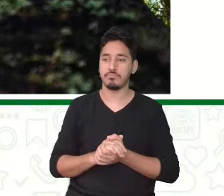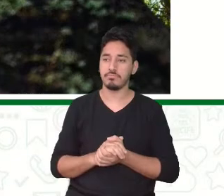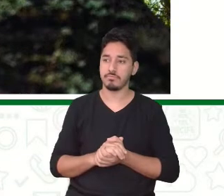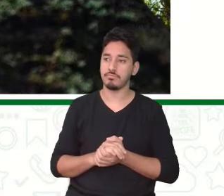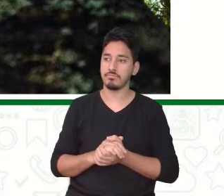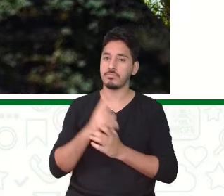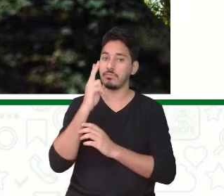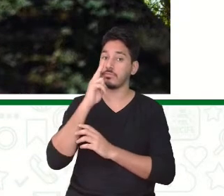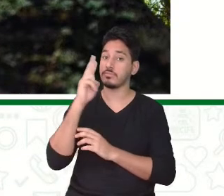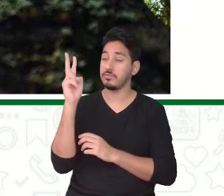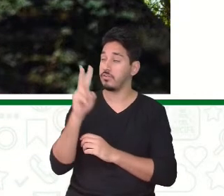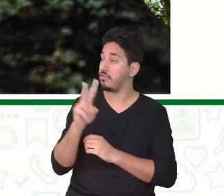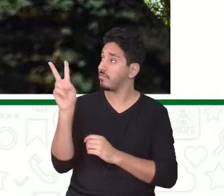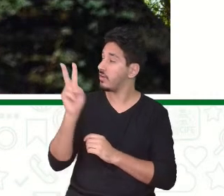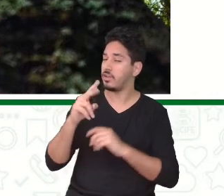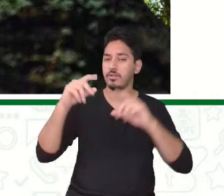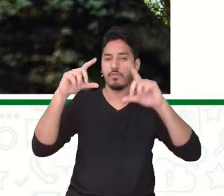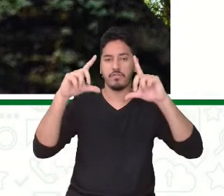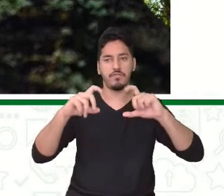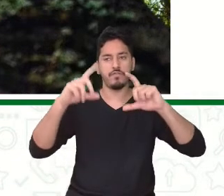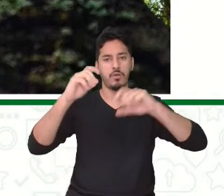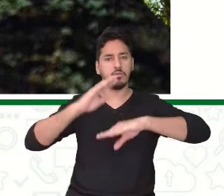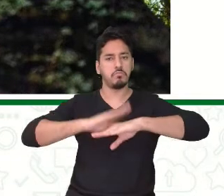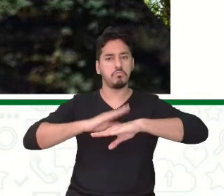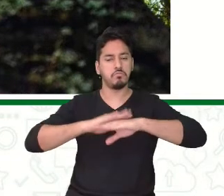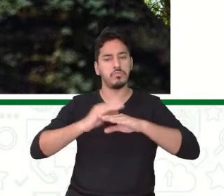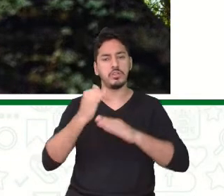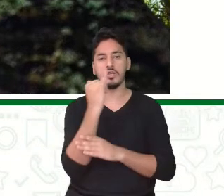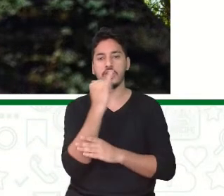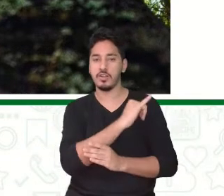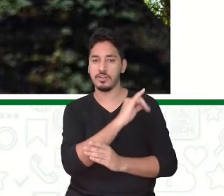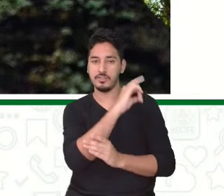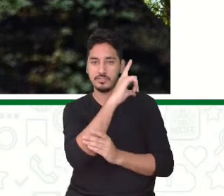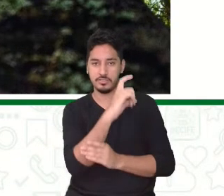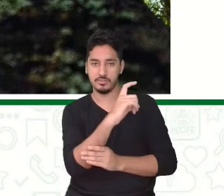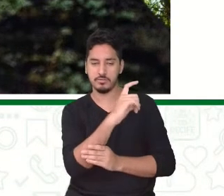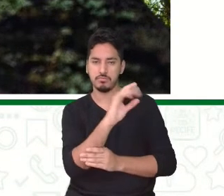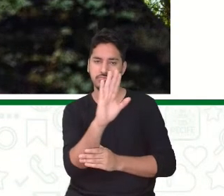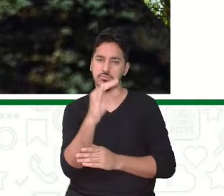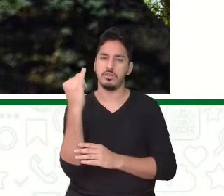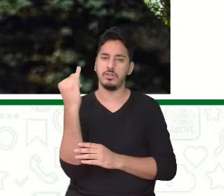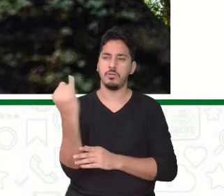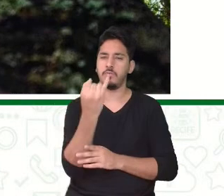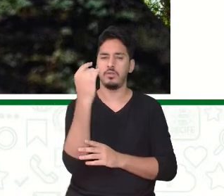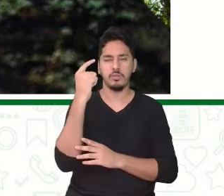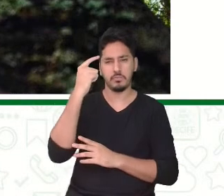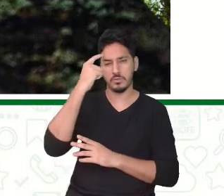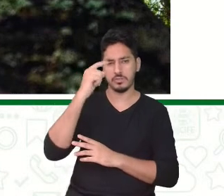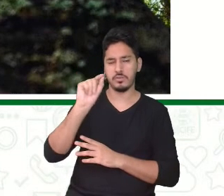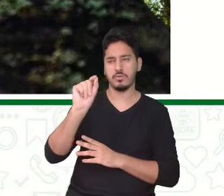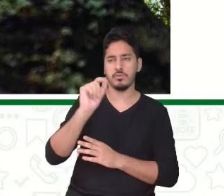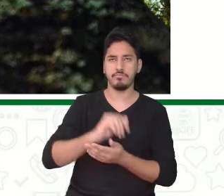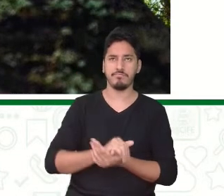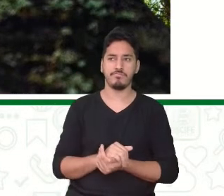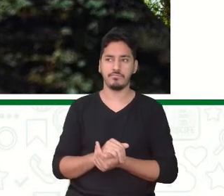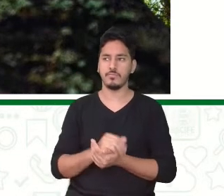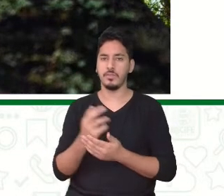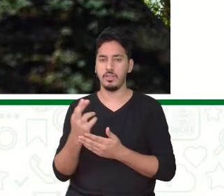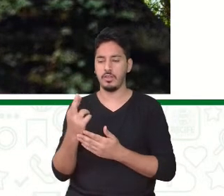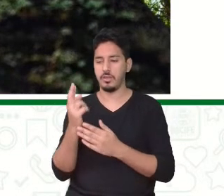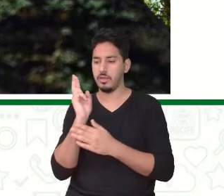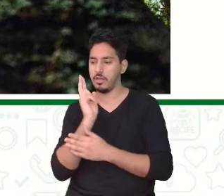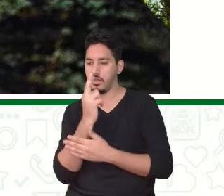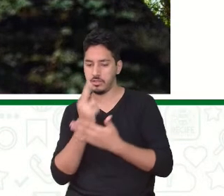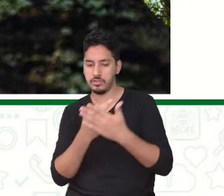aqui a gente está vendo, né, fotos que Yolanda tirou. Agora, é importante pensar também nessa questão de relato